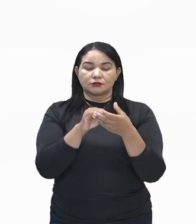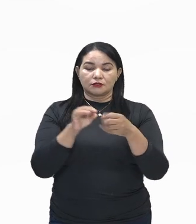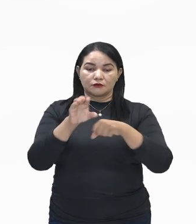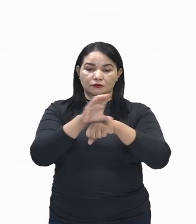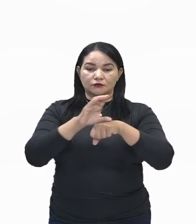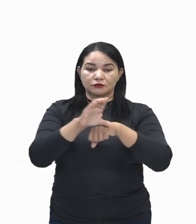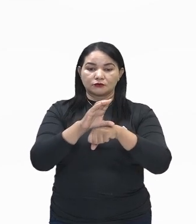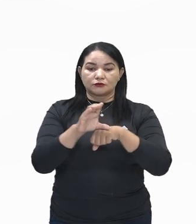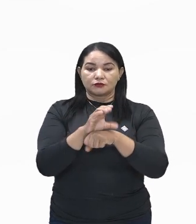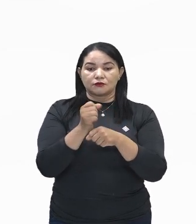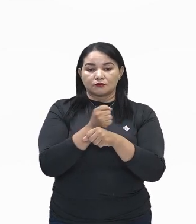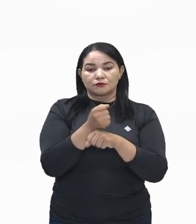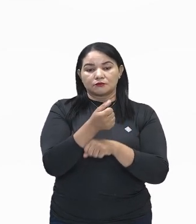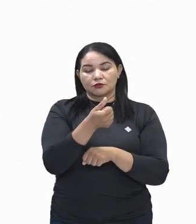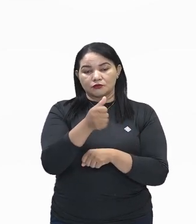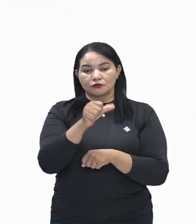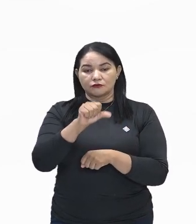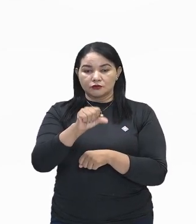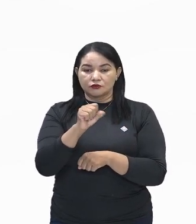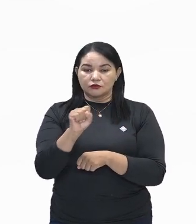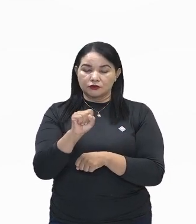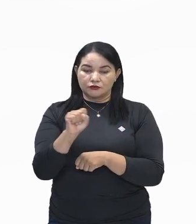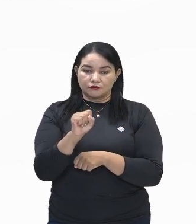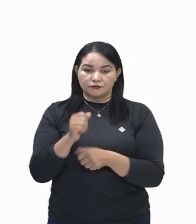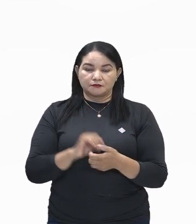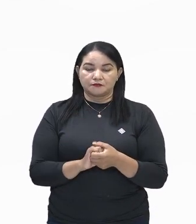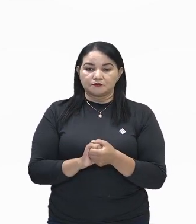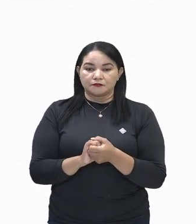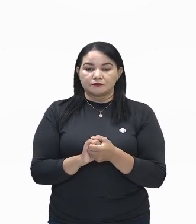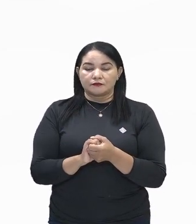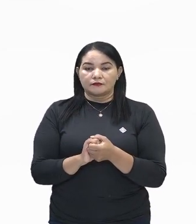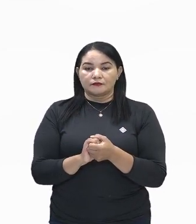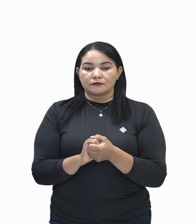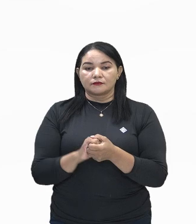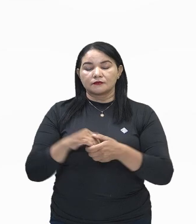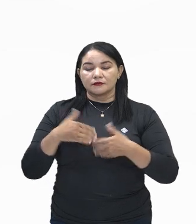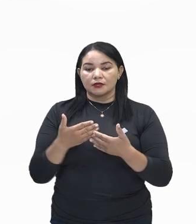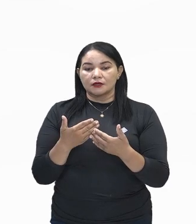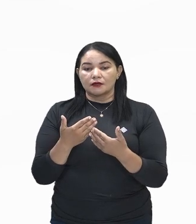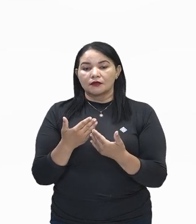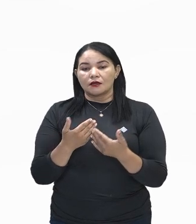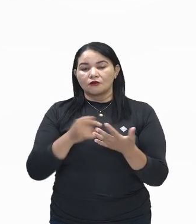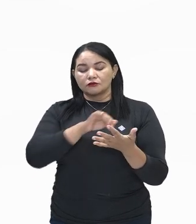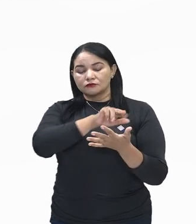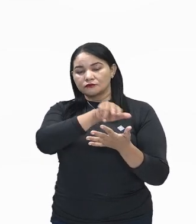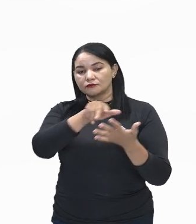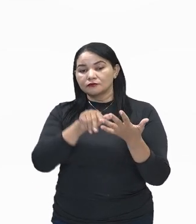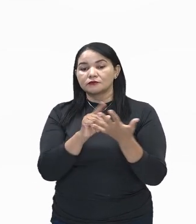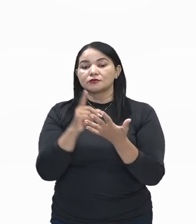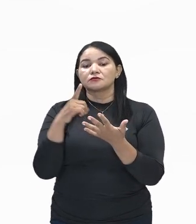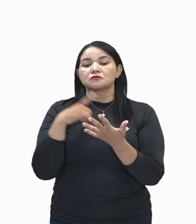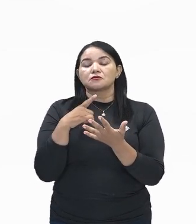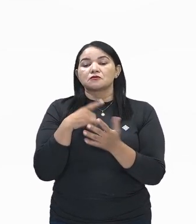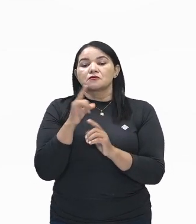1988. Tá bom? E aí, entre eles, para a gente finalizando aqui,